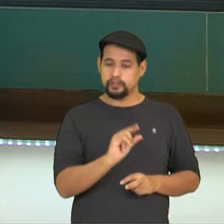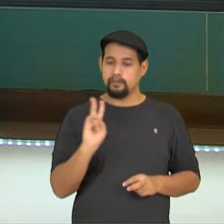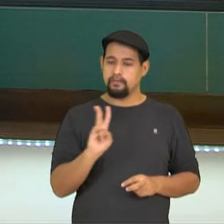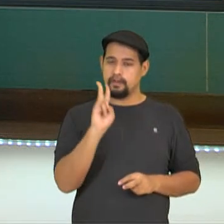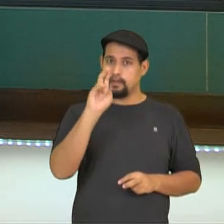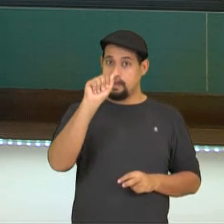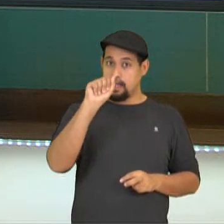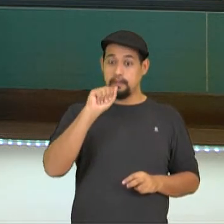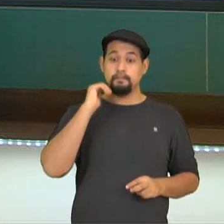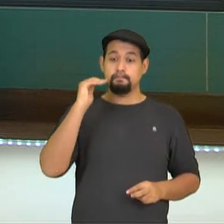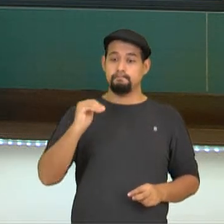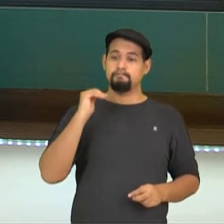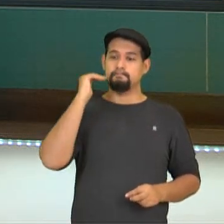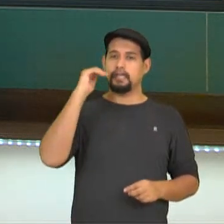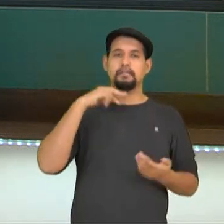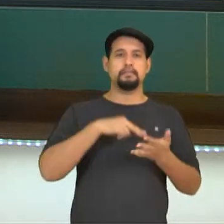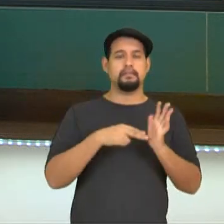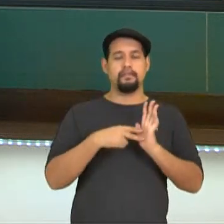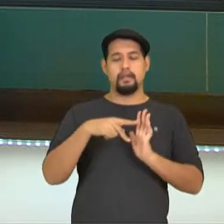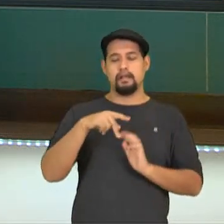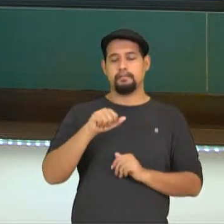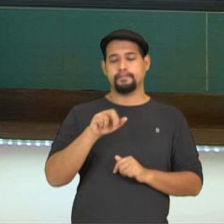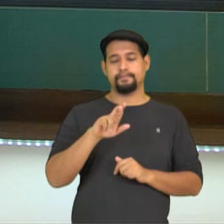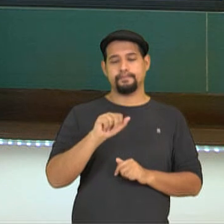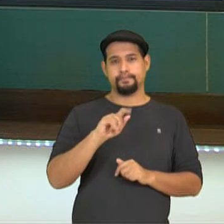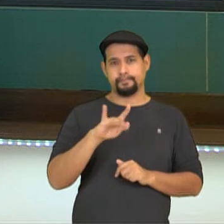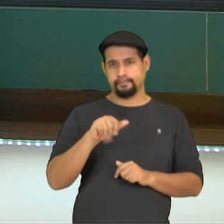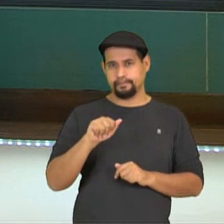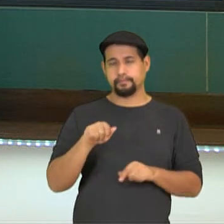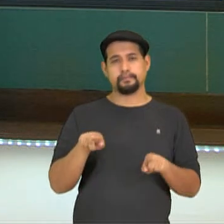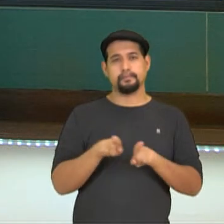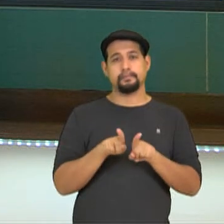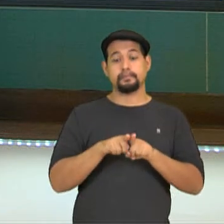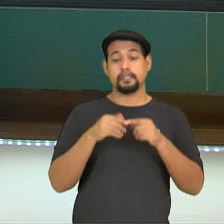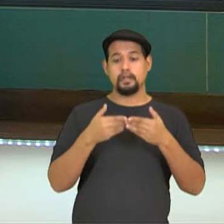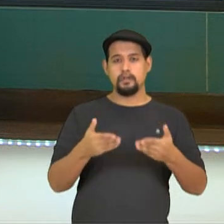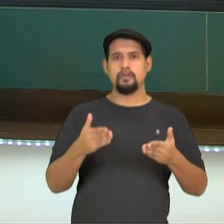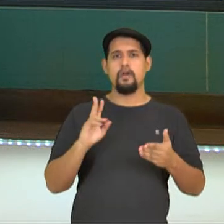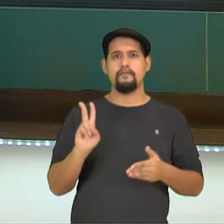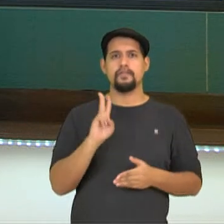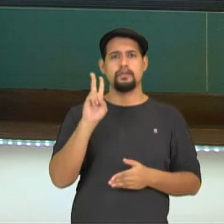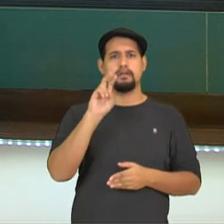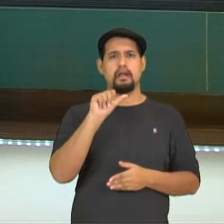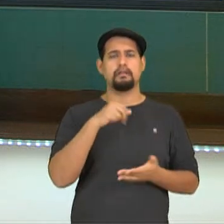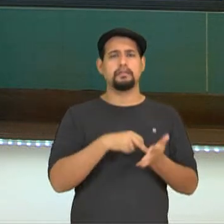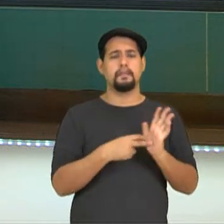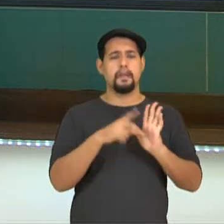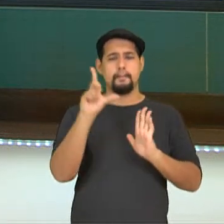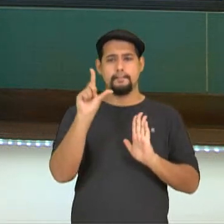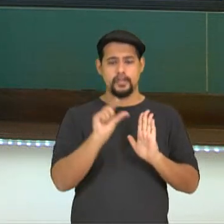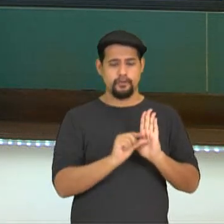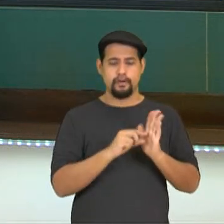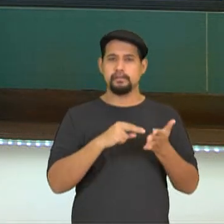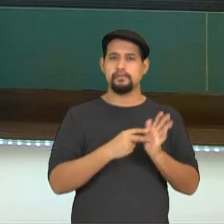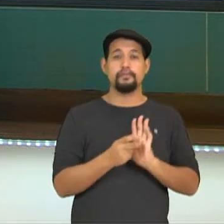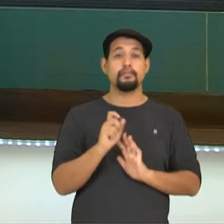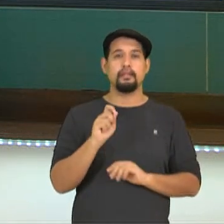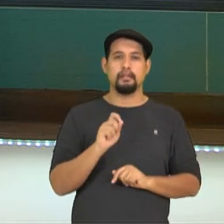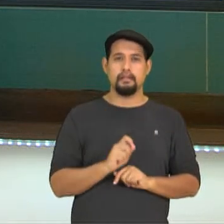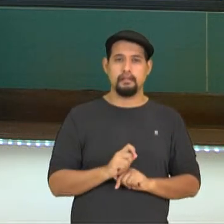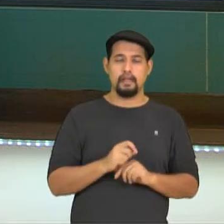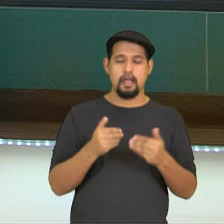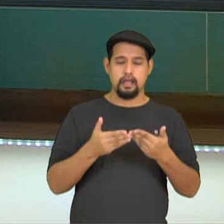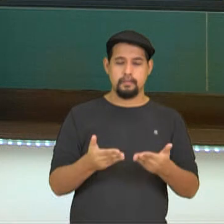A, maior será a abertura da parábola. Vimos também que quanto maior o valor absoluto de A, menor será